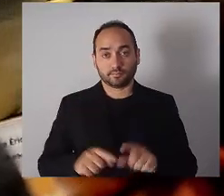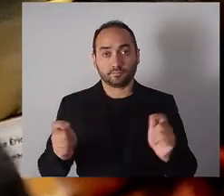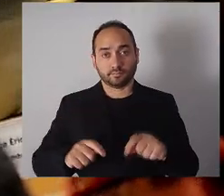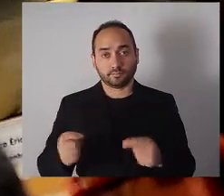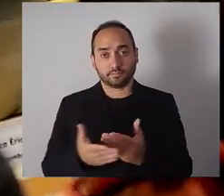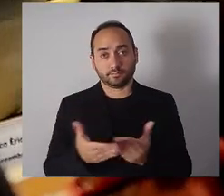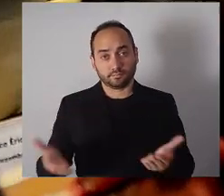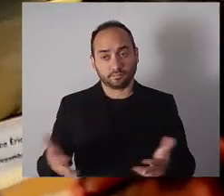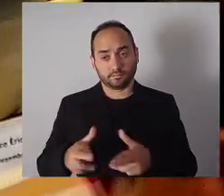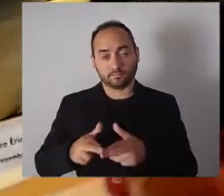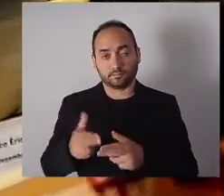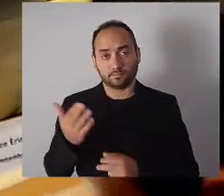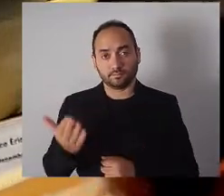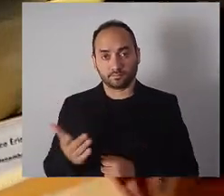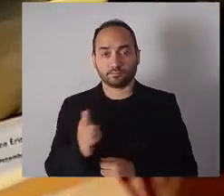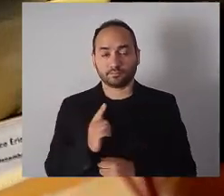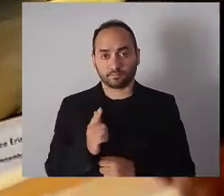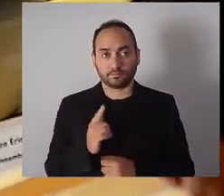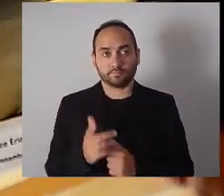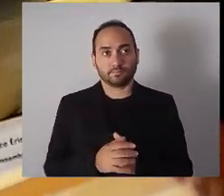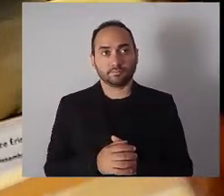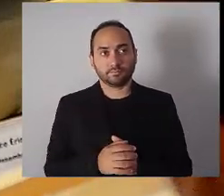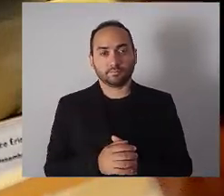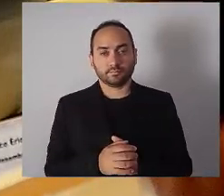partido requerer